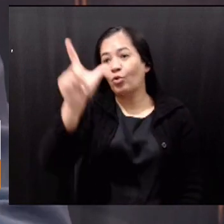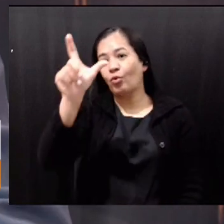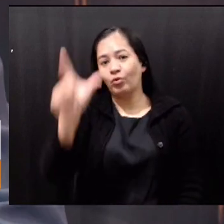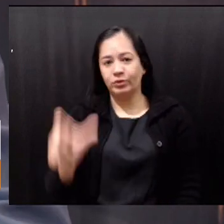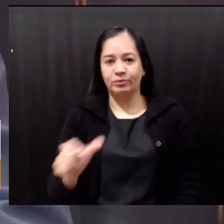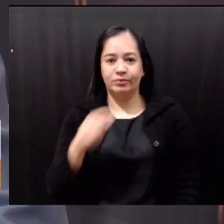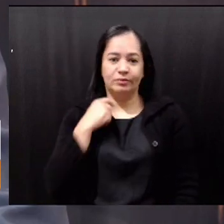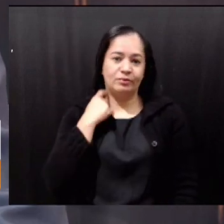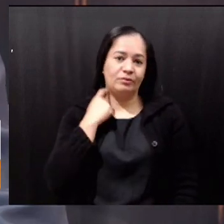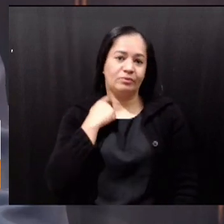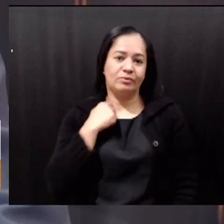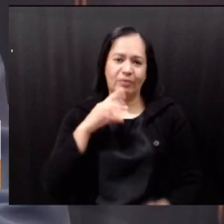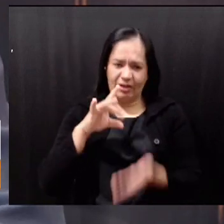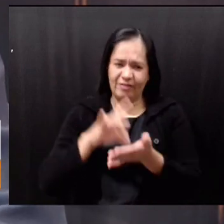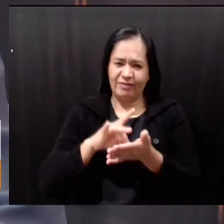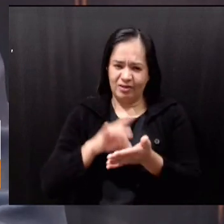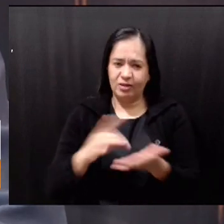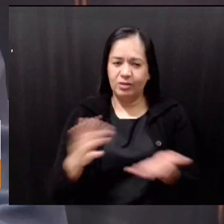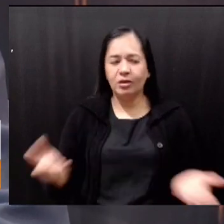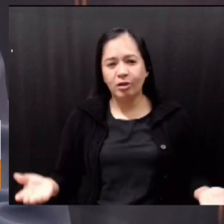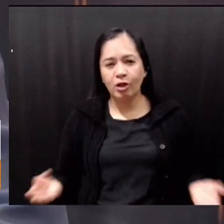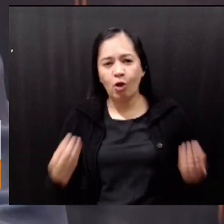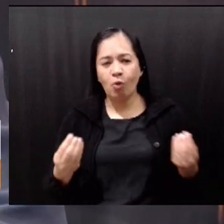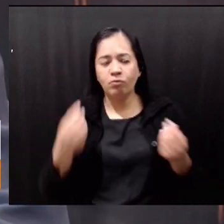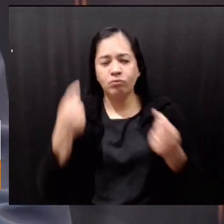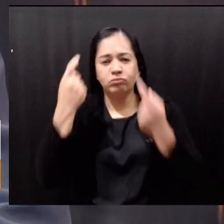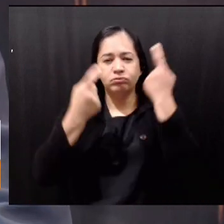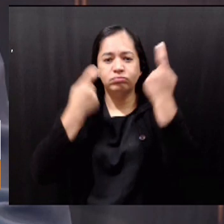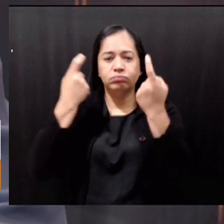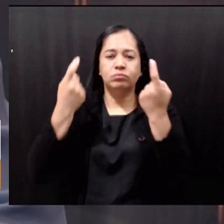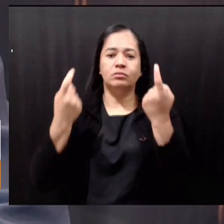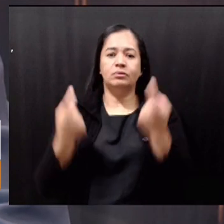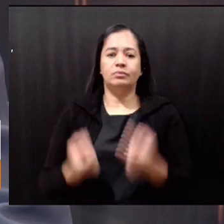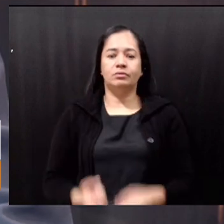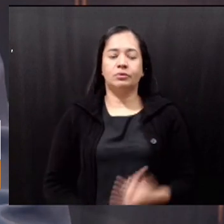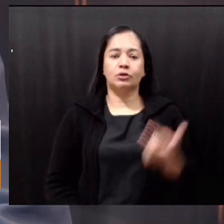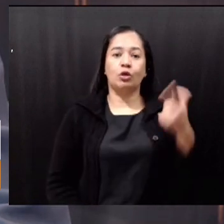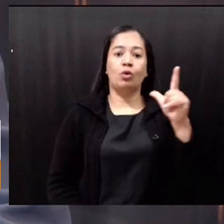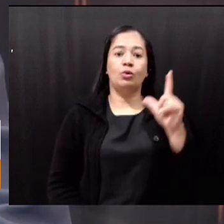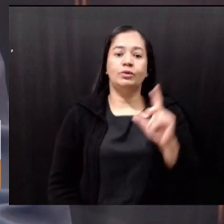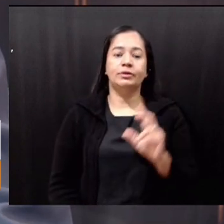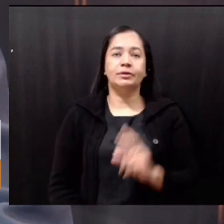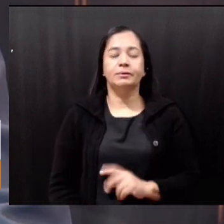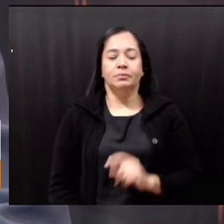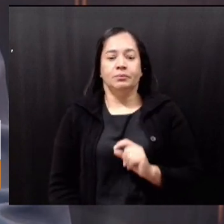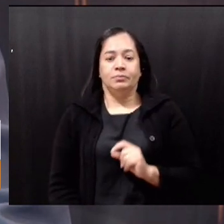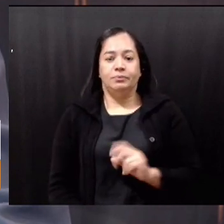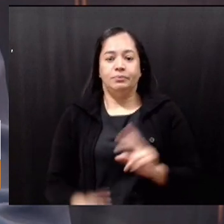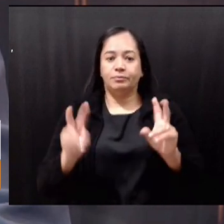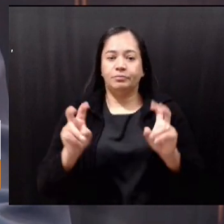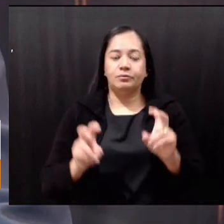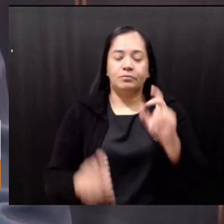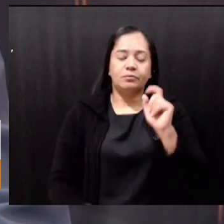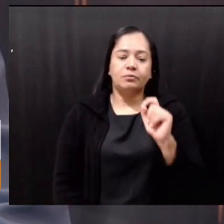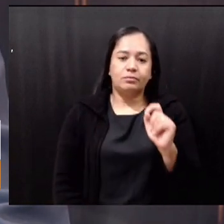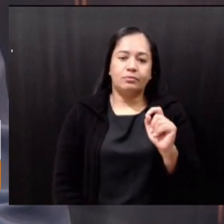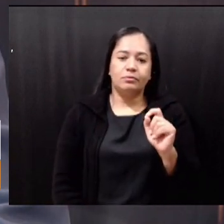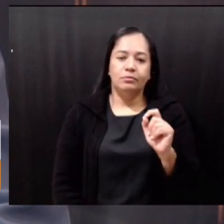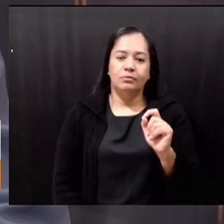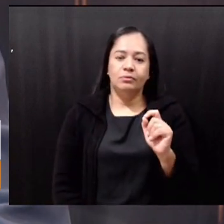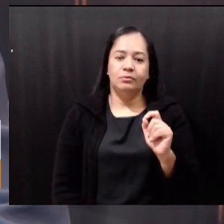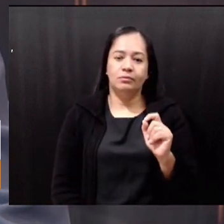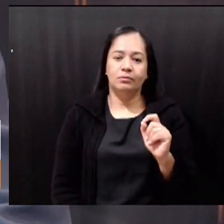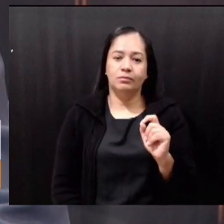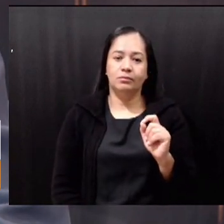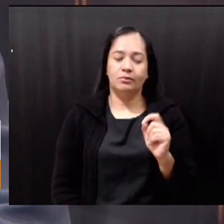fato genuíno, uma preocupação, né. E uma coisa que eu queria só pontuar aqui também, é Uhum. que a